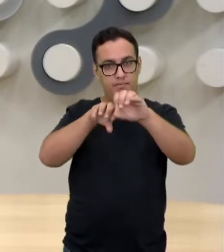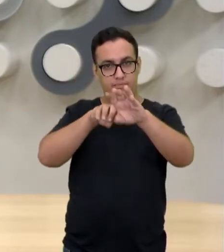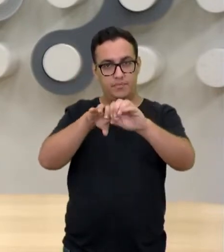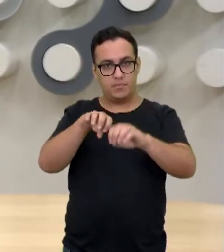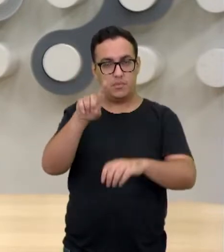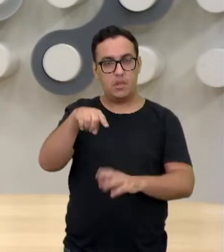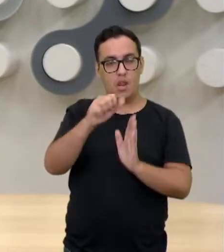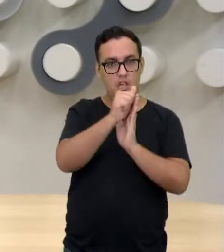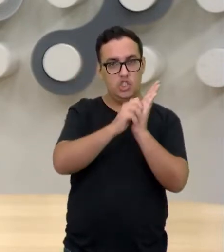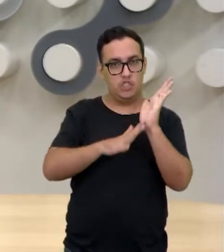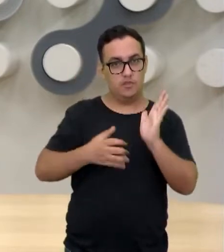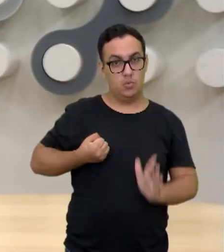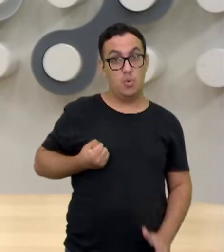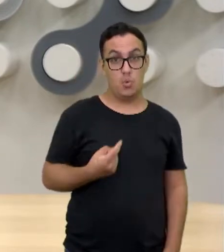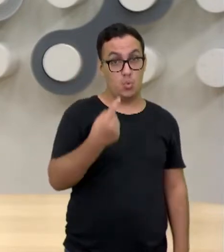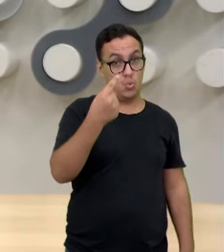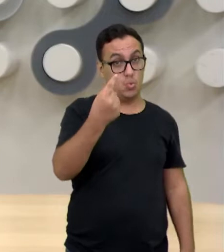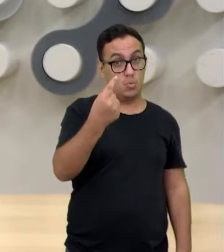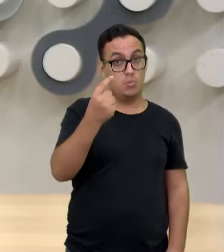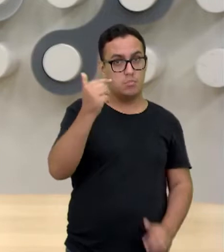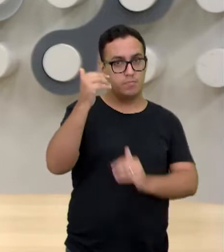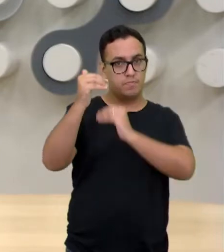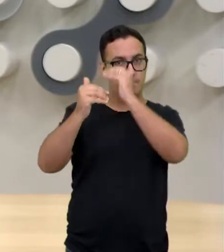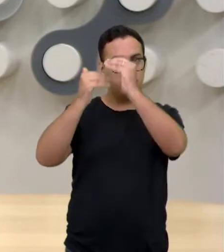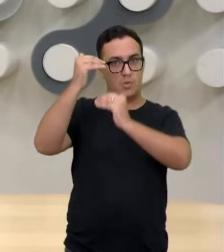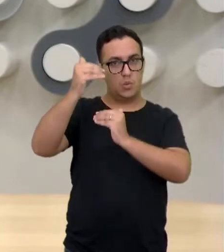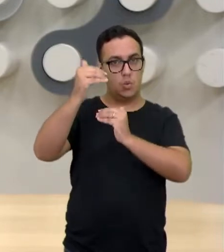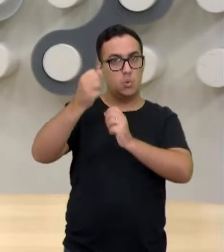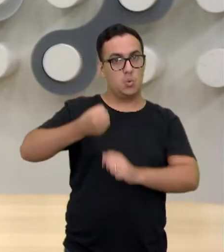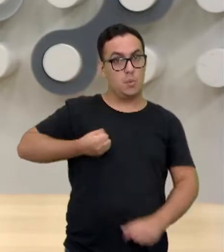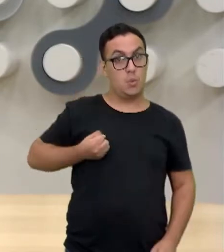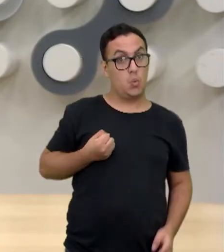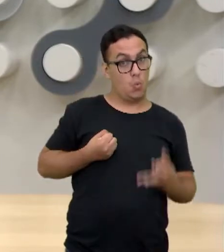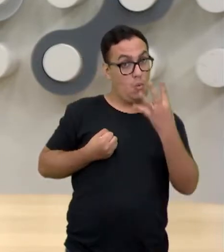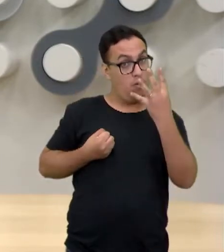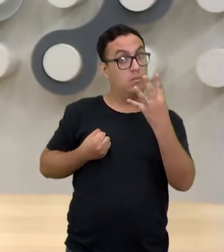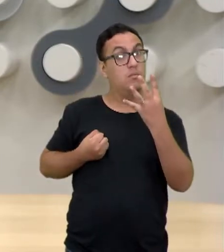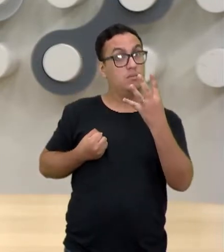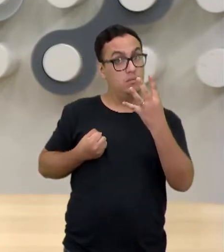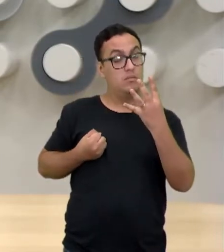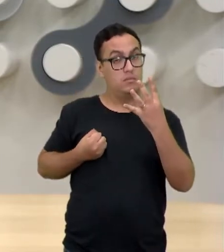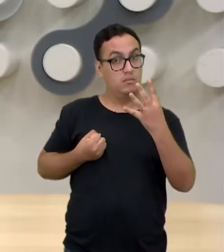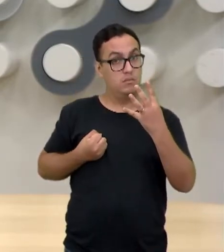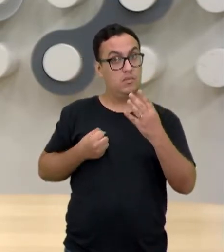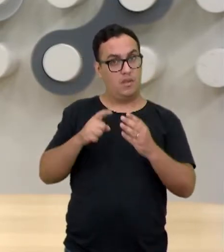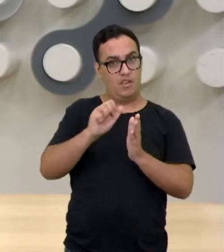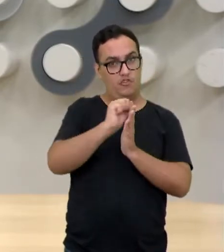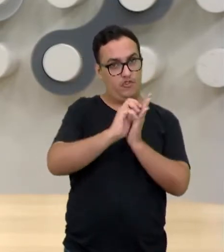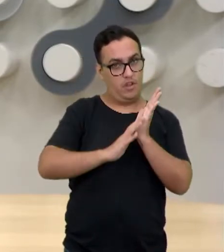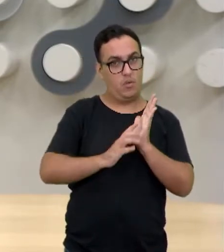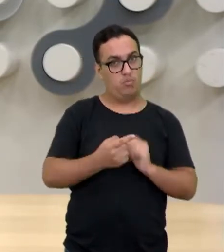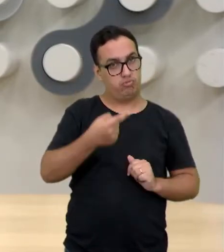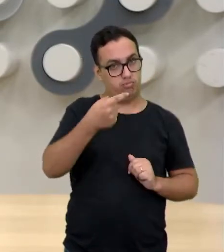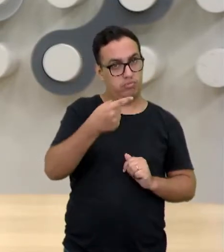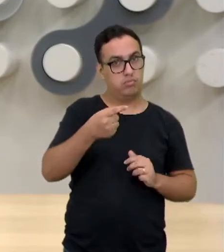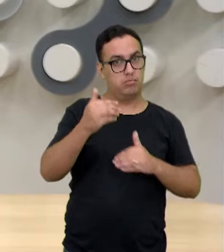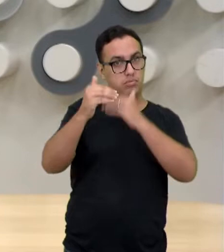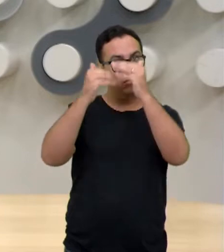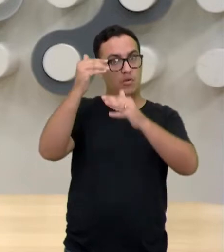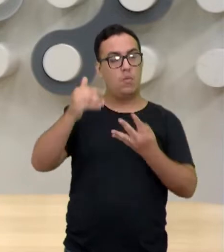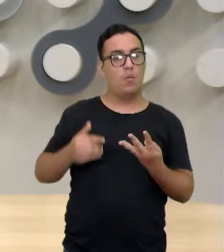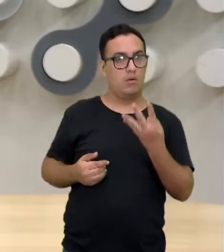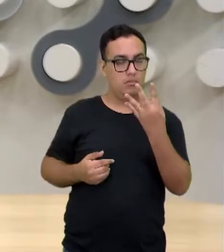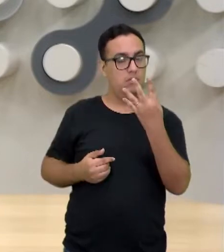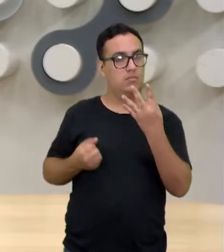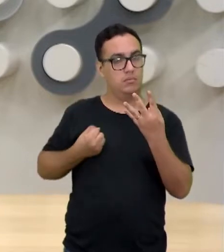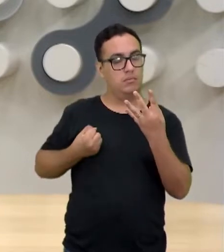atividade 1, no desenvolvimento 4, tá? Da atividade 1. E eu intitulei, então, essa